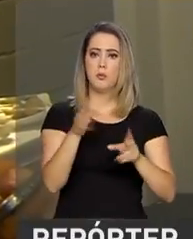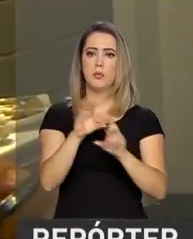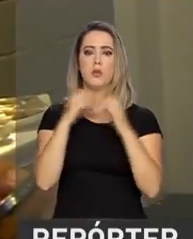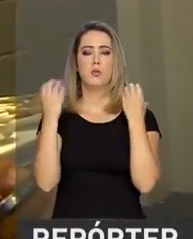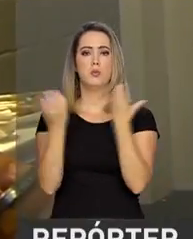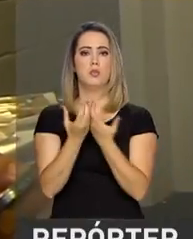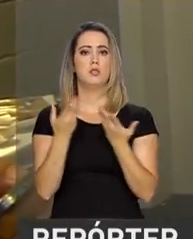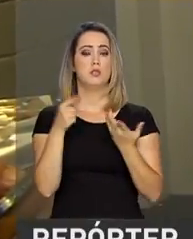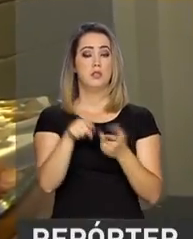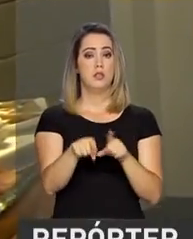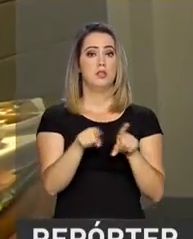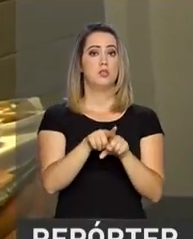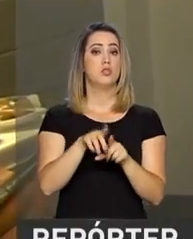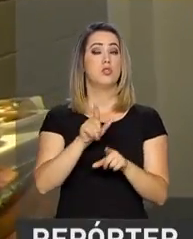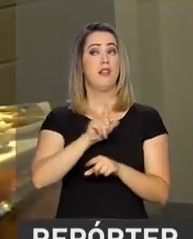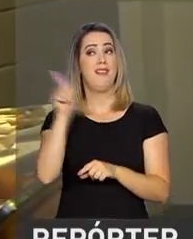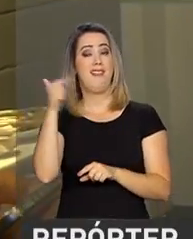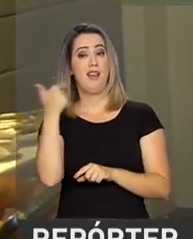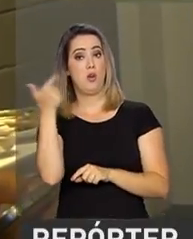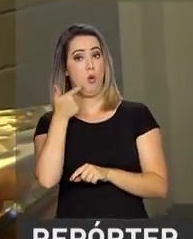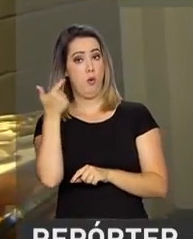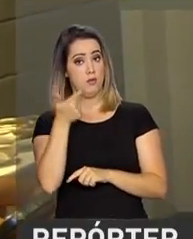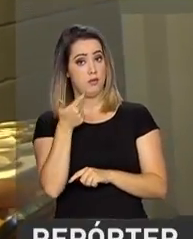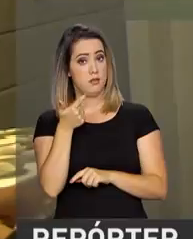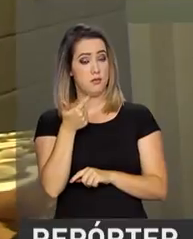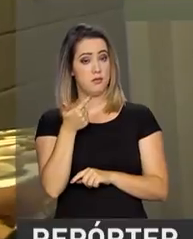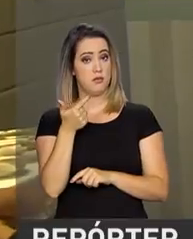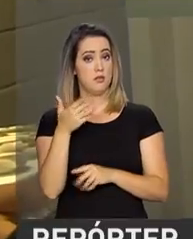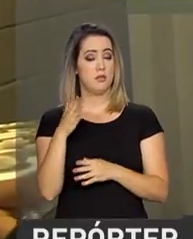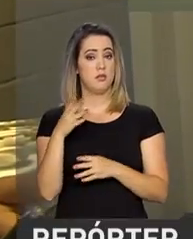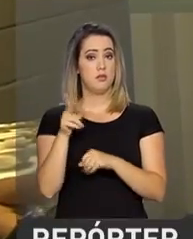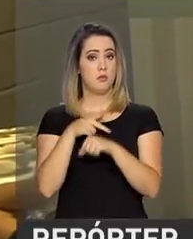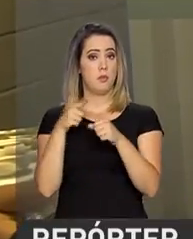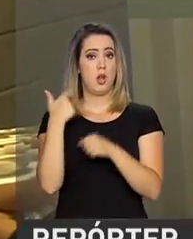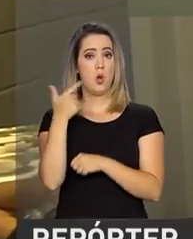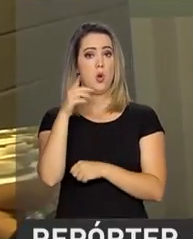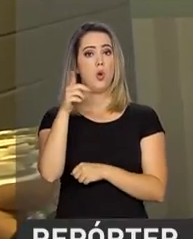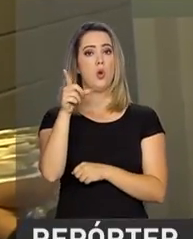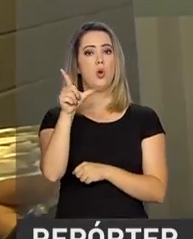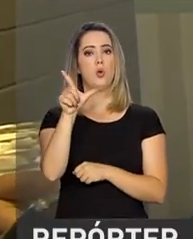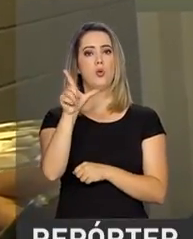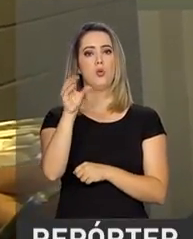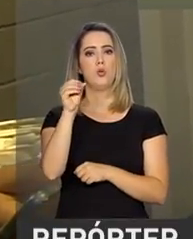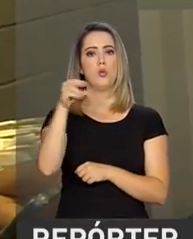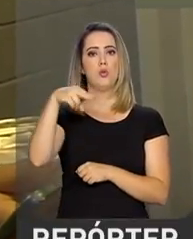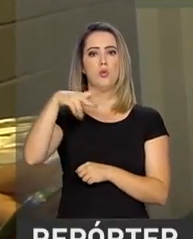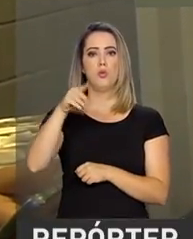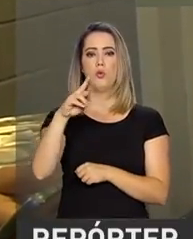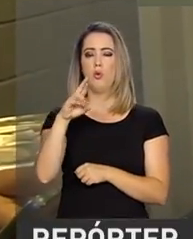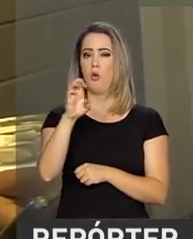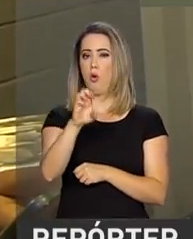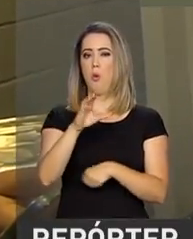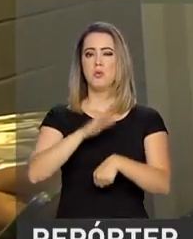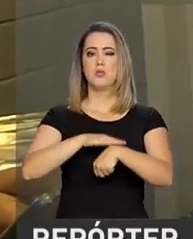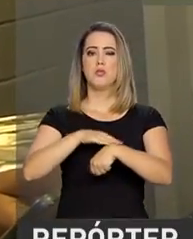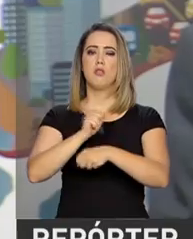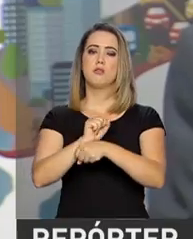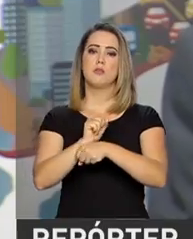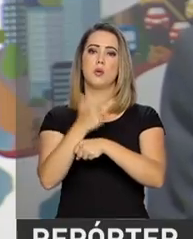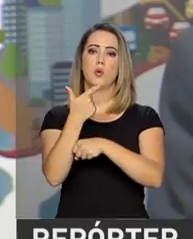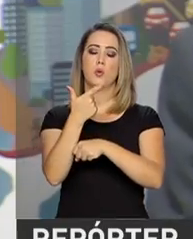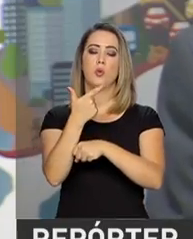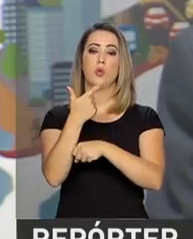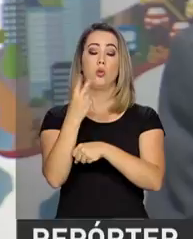caso dos Jogos de Londres, por exemplo, o Parque Olímpico foi aberto praticamente 2 anos e alguns meses após.